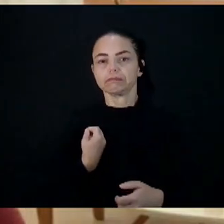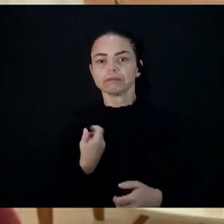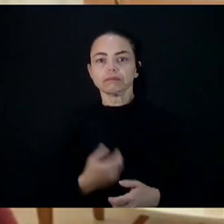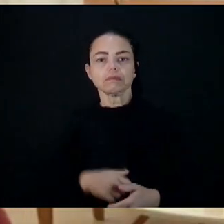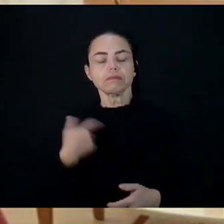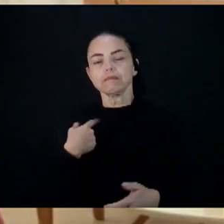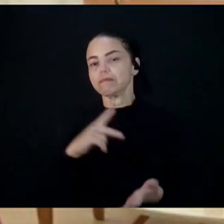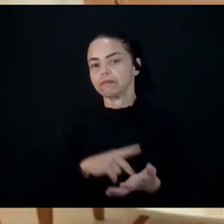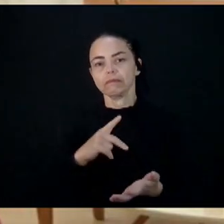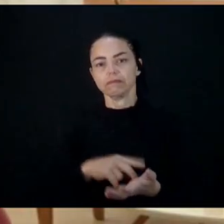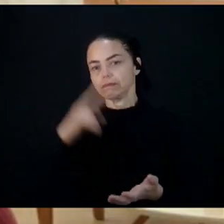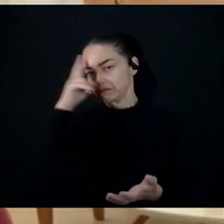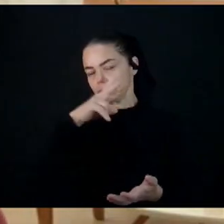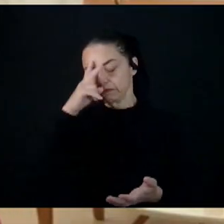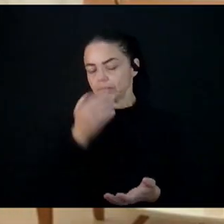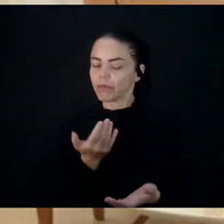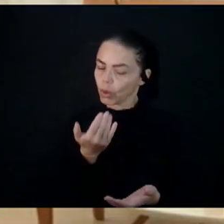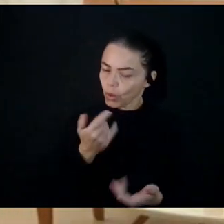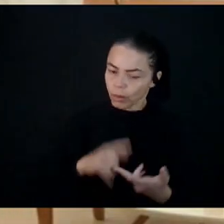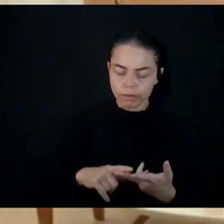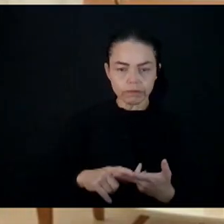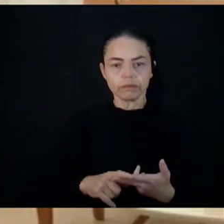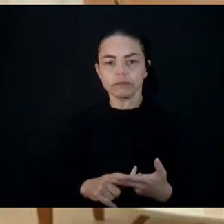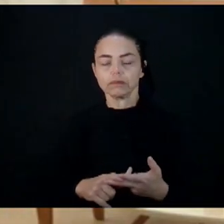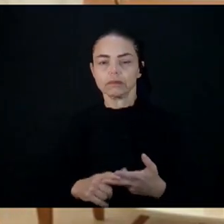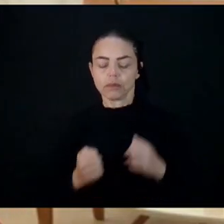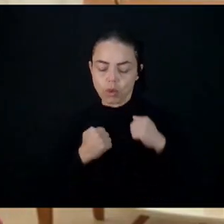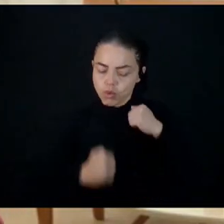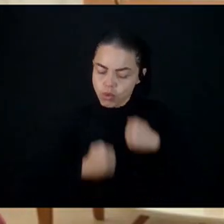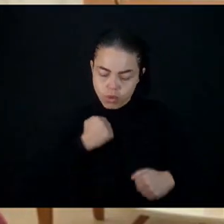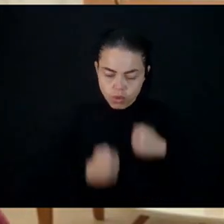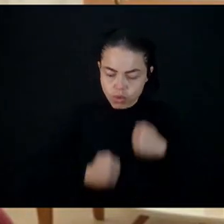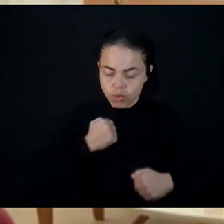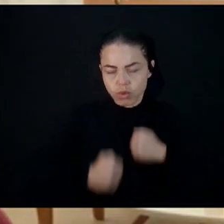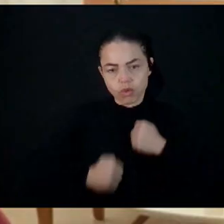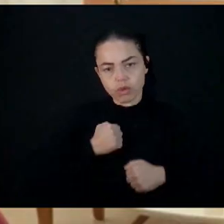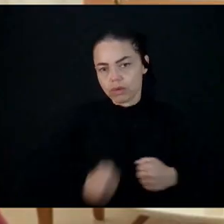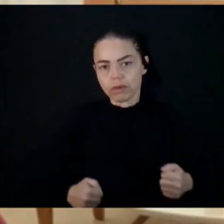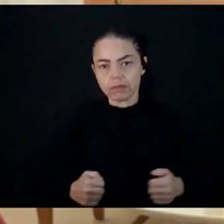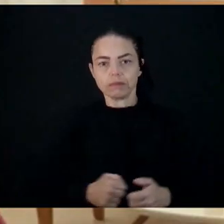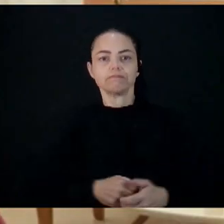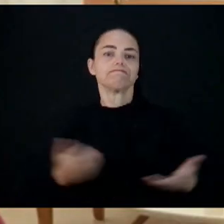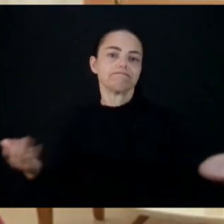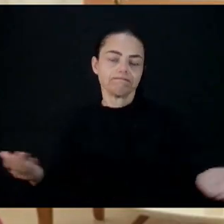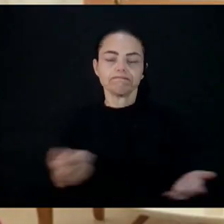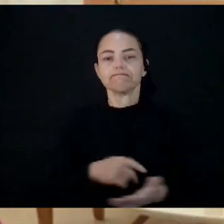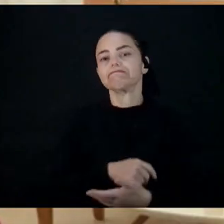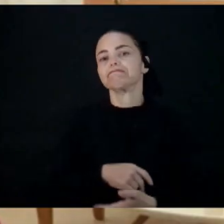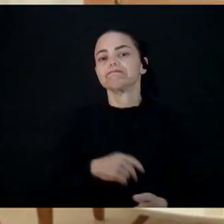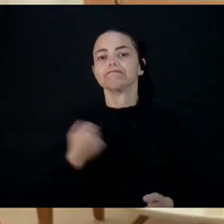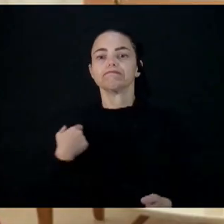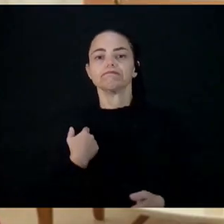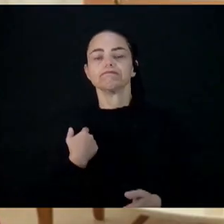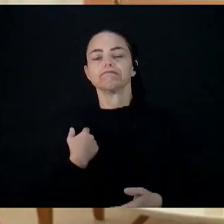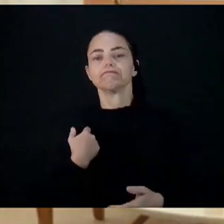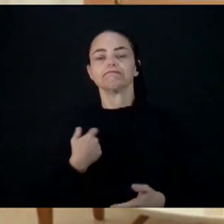realmente não lembra mais de comer, de fazer higiene pessoal. E aí realmente já é o